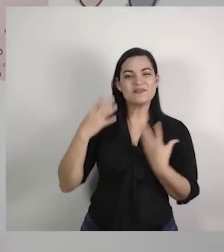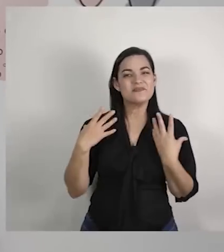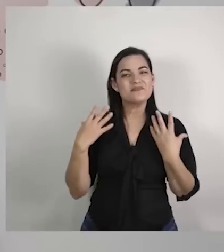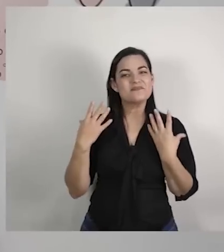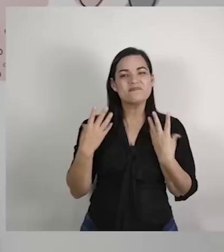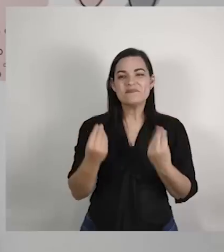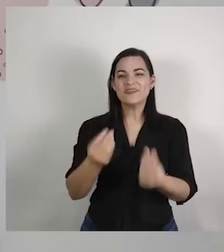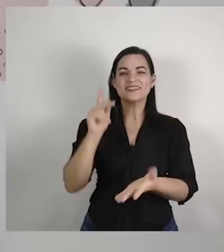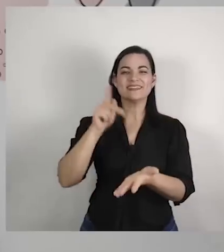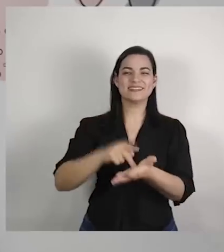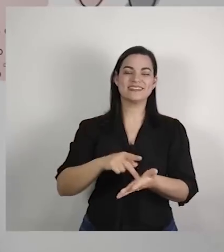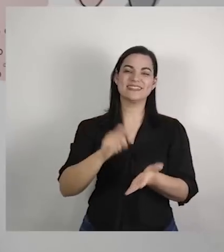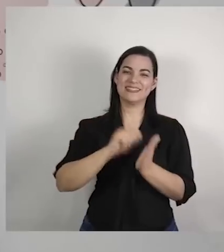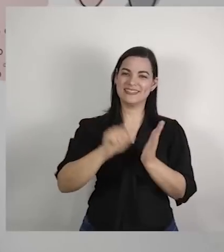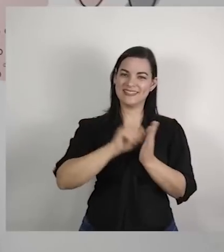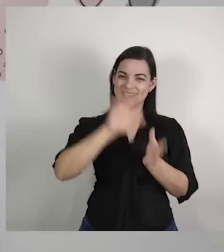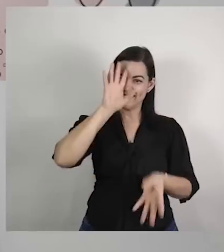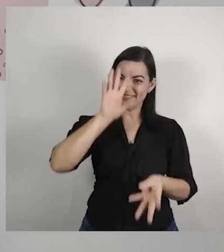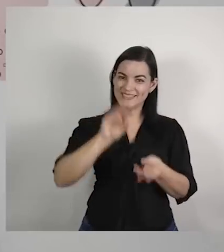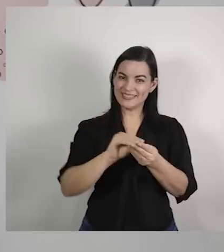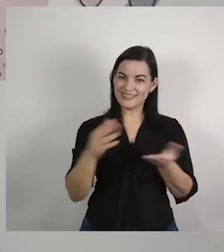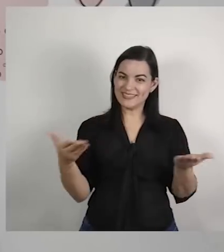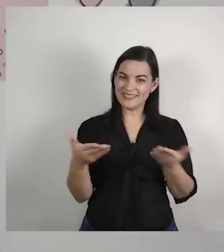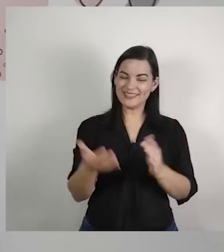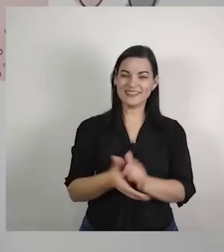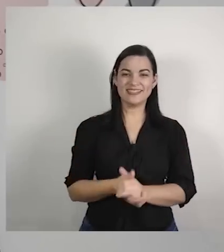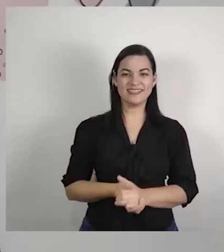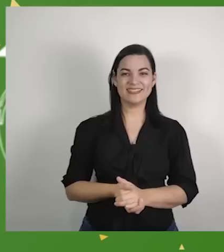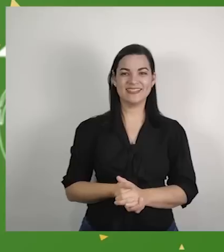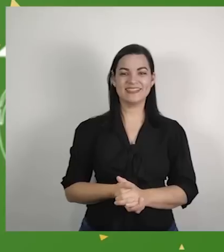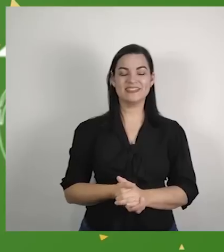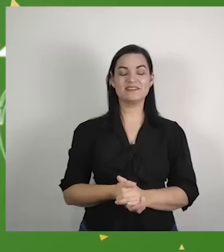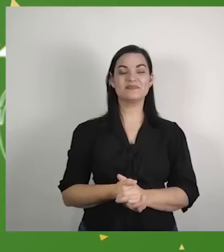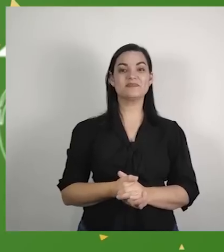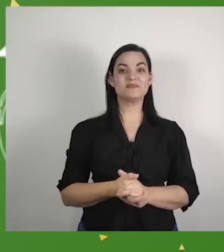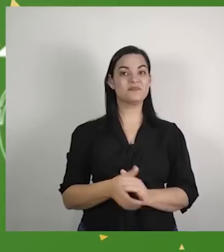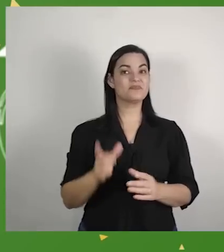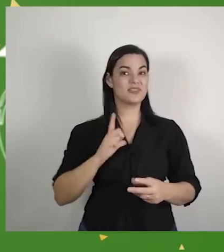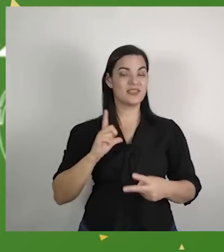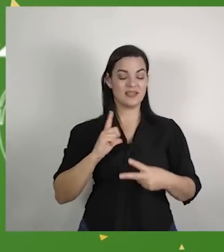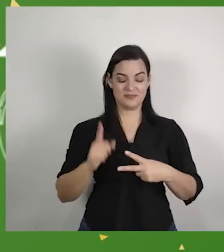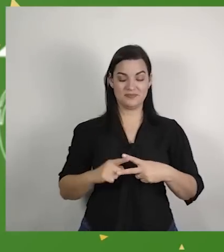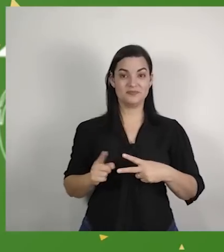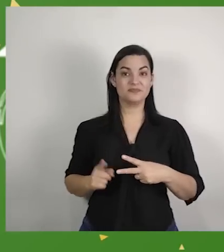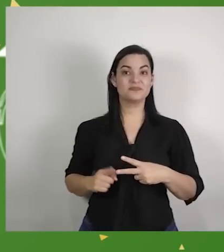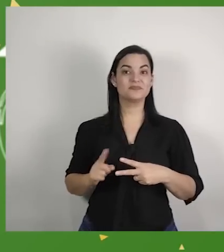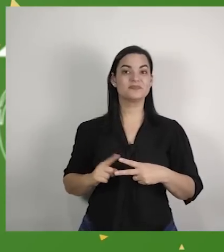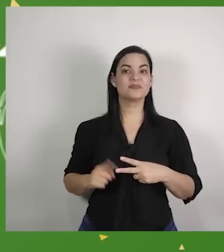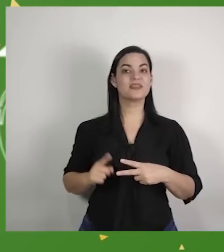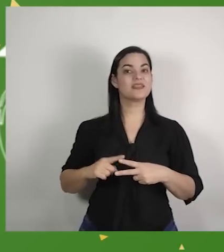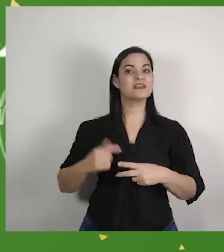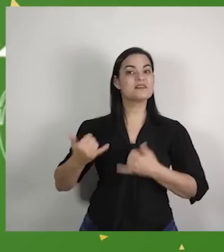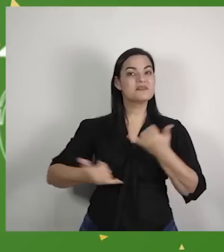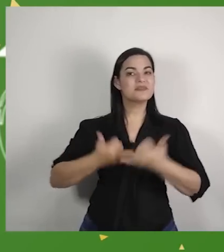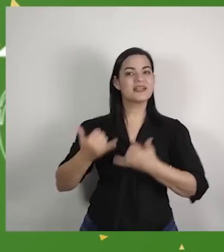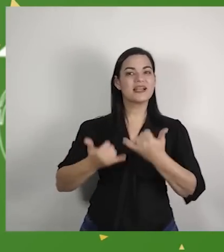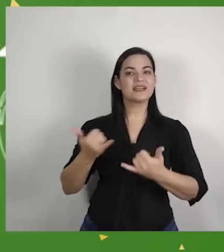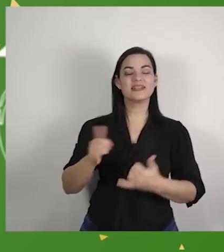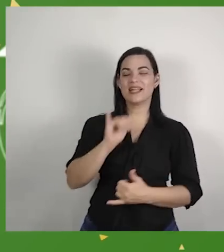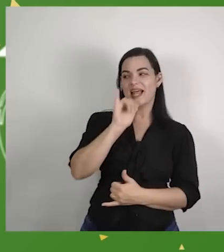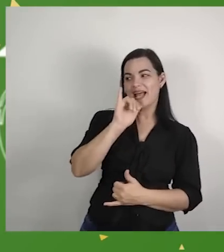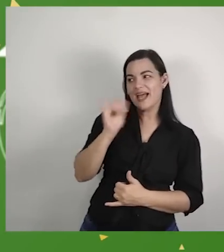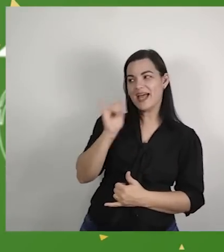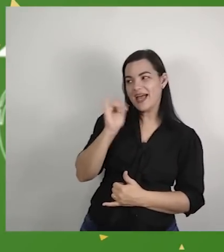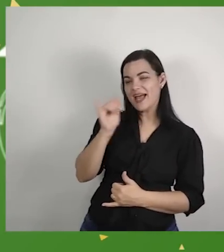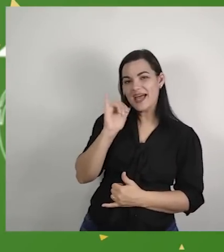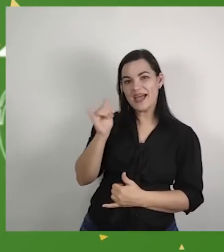vocês vão se divertir muito. Vamos anotar a síntese do nosso desafio. Então você tem duas propostas: brincar